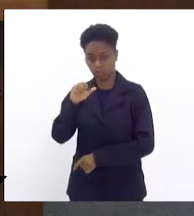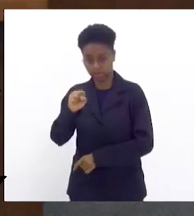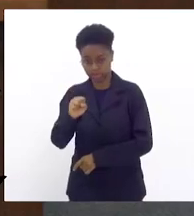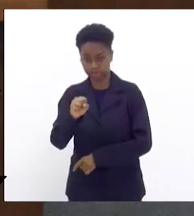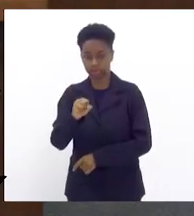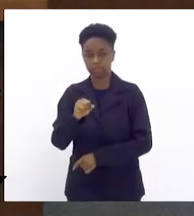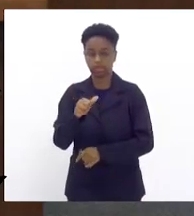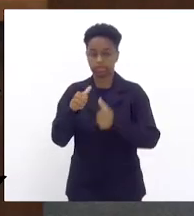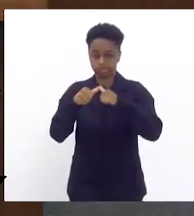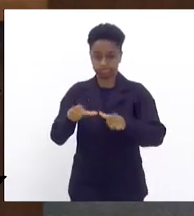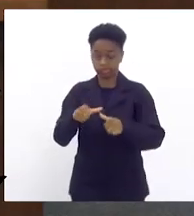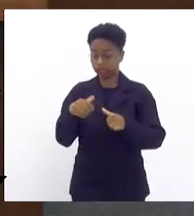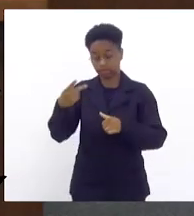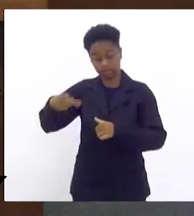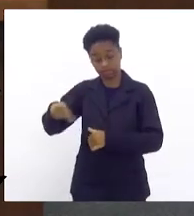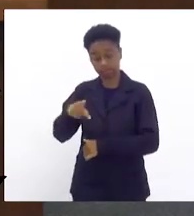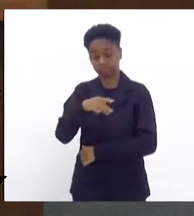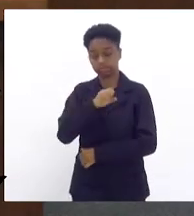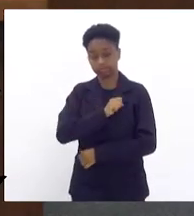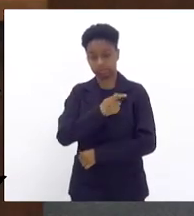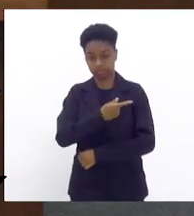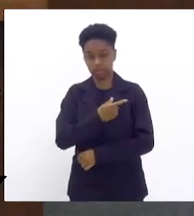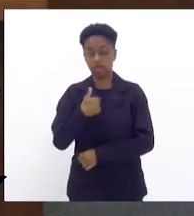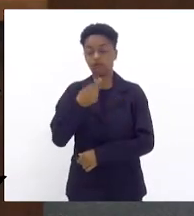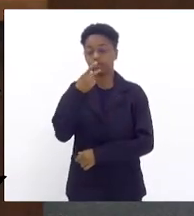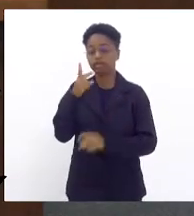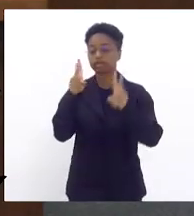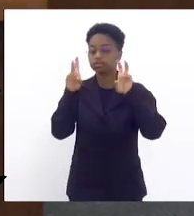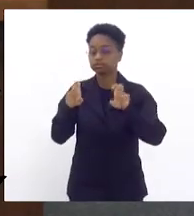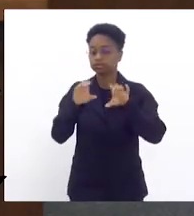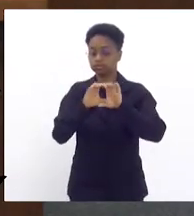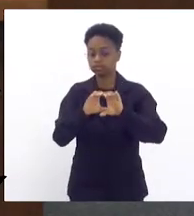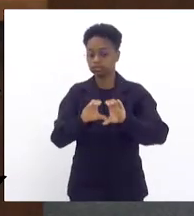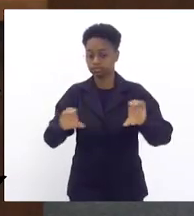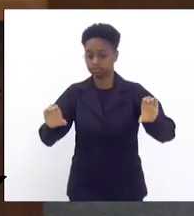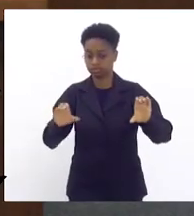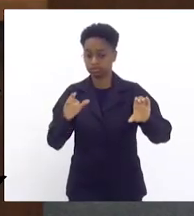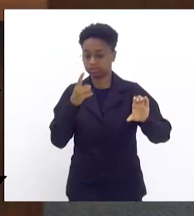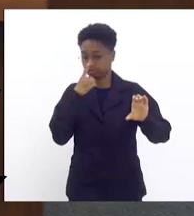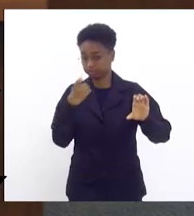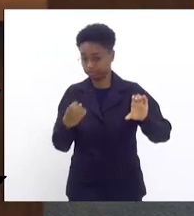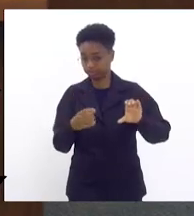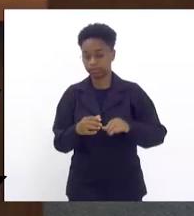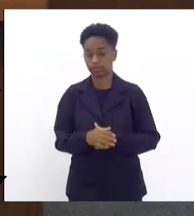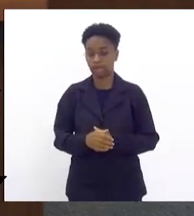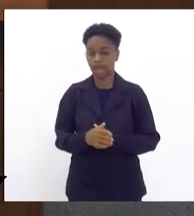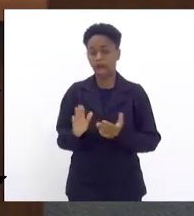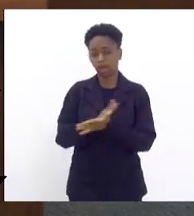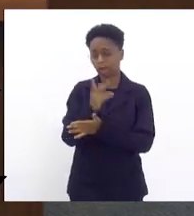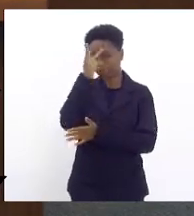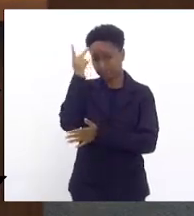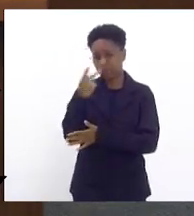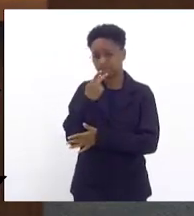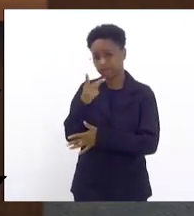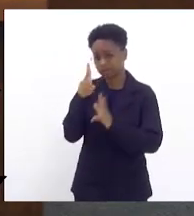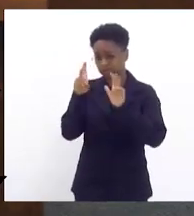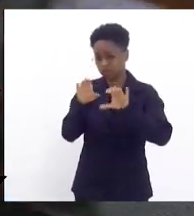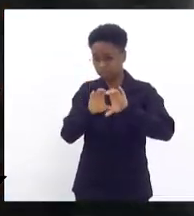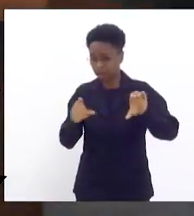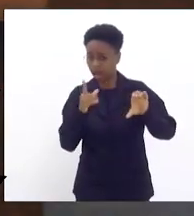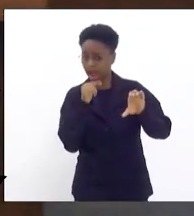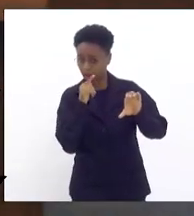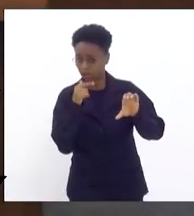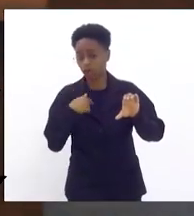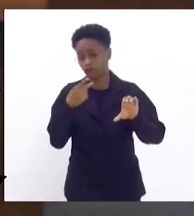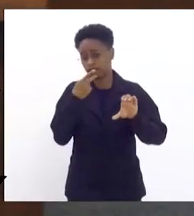da cidade de São Gonçalo, a questão do esgoto. Muita gente vai falar da água, eu queria falar do esgoto. Em